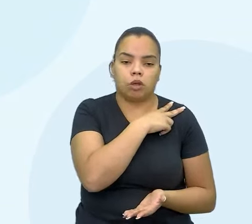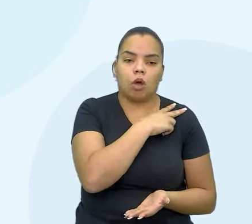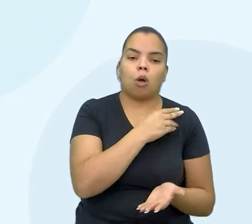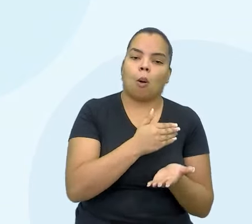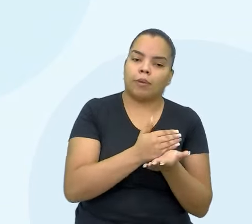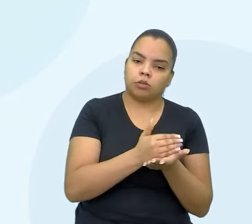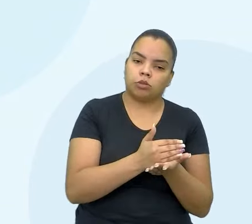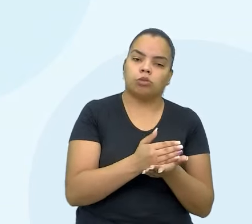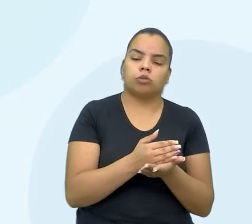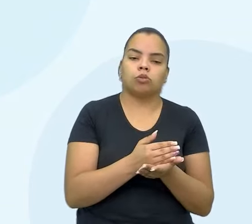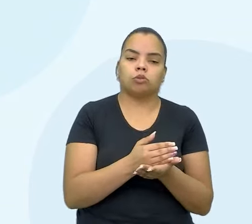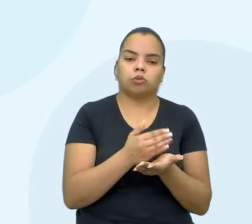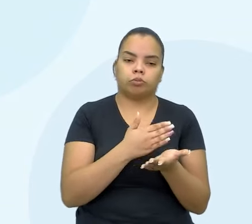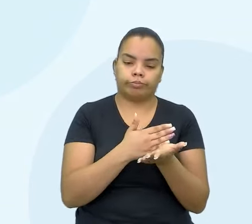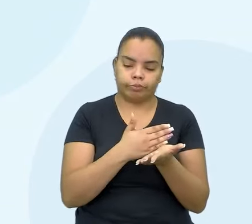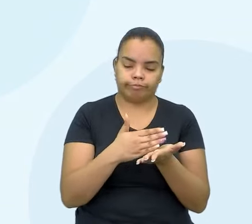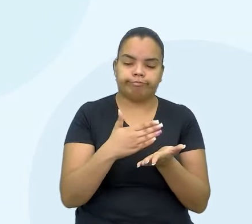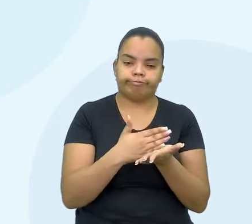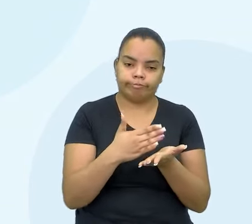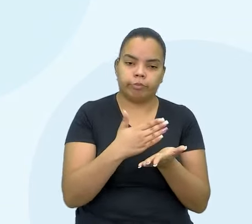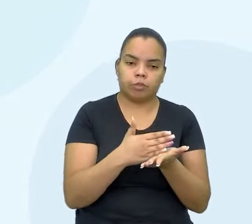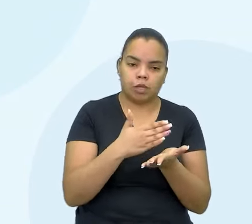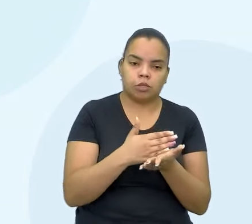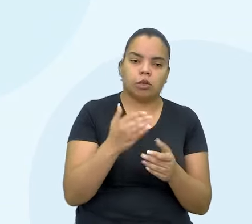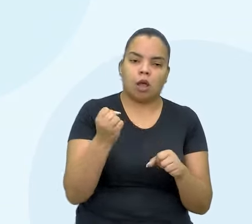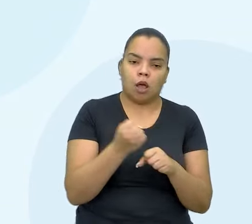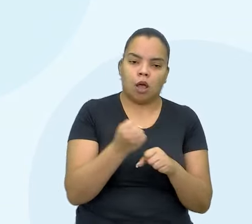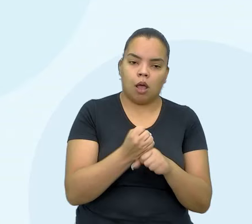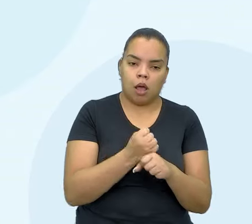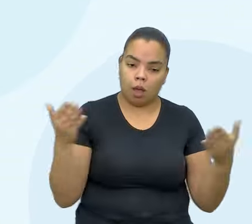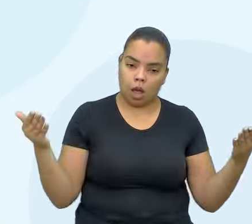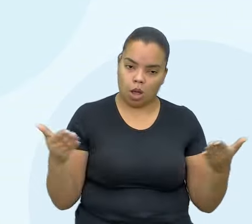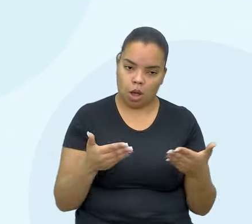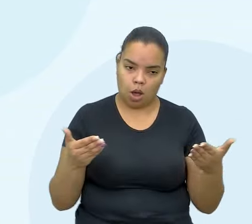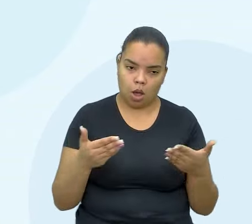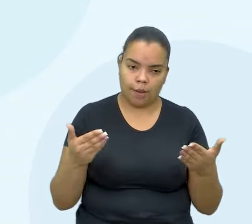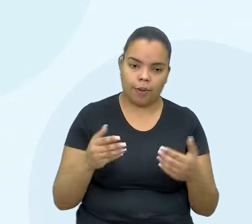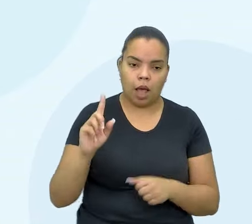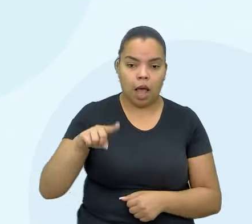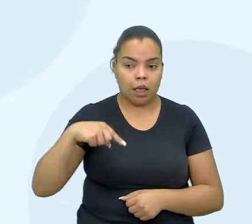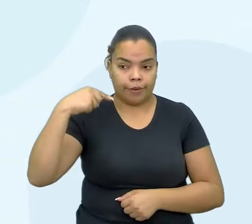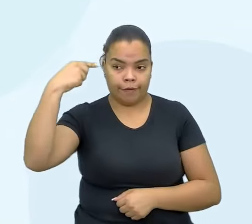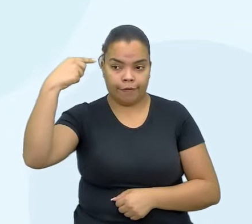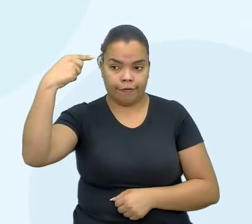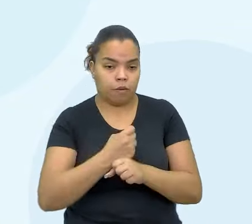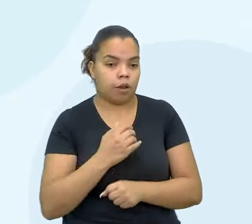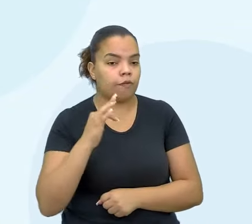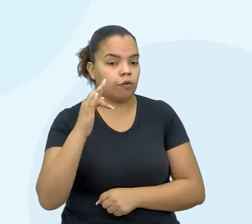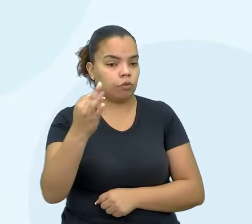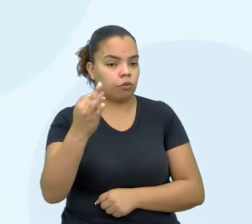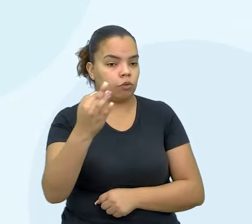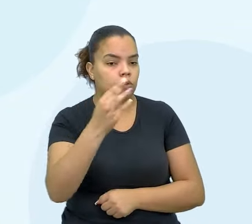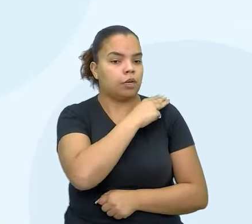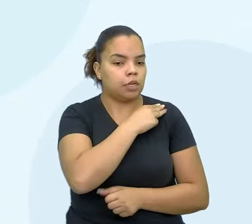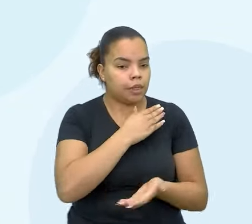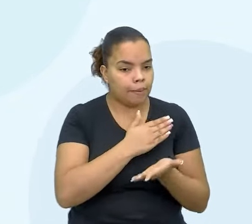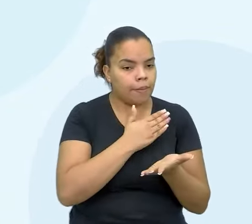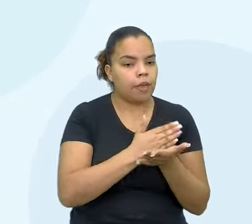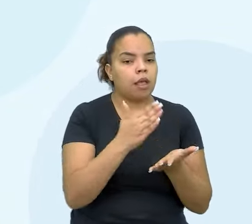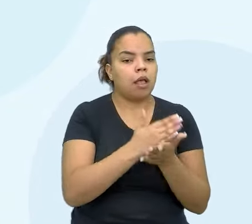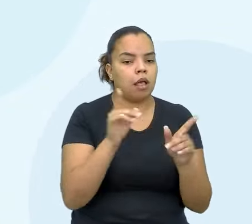ano, né, nas segundas séries. No ano que vem, as terceiras séries do ensino médio também já vão começar, né, a